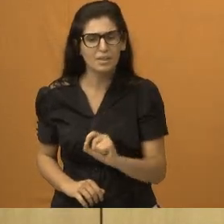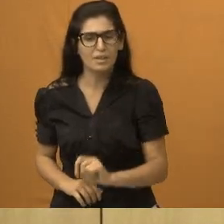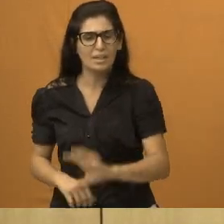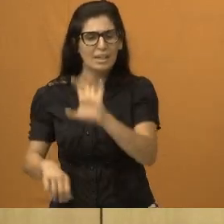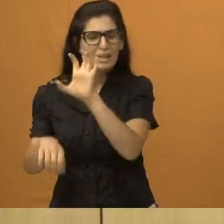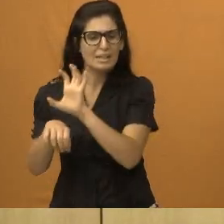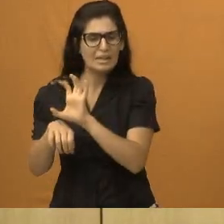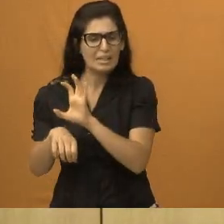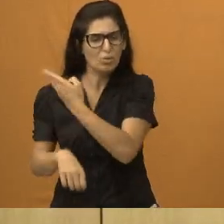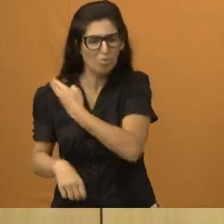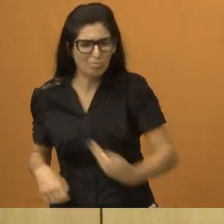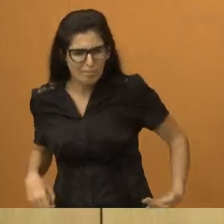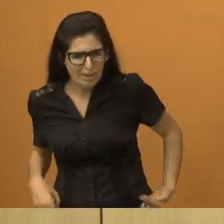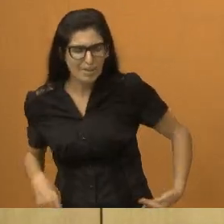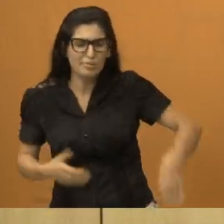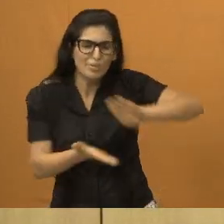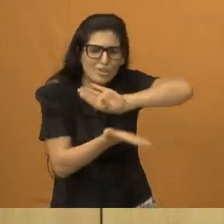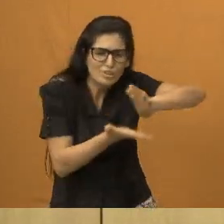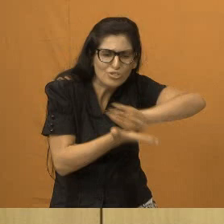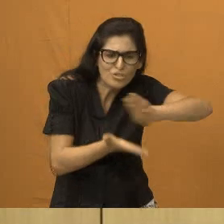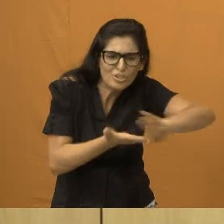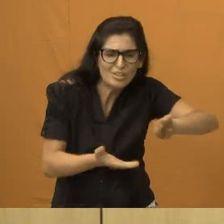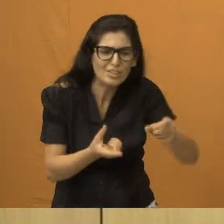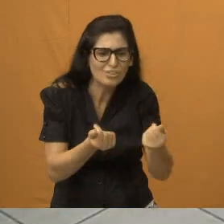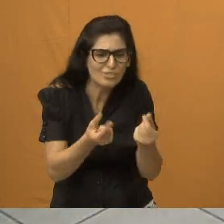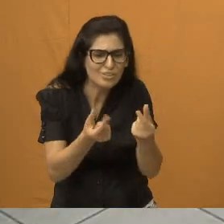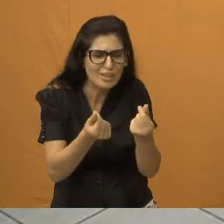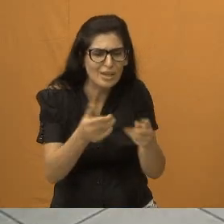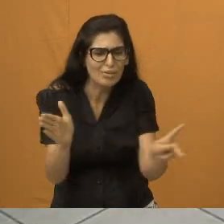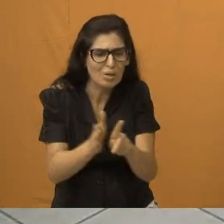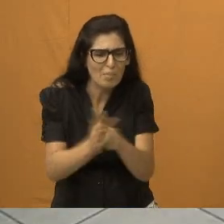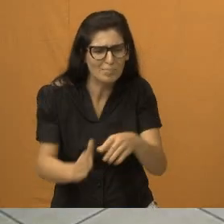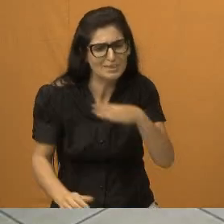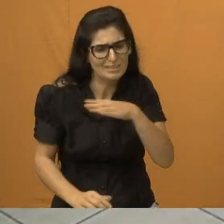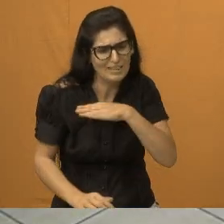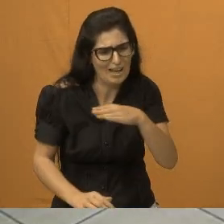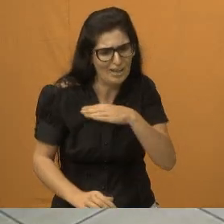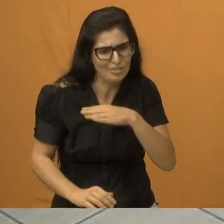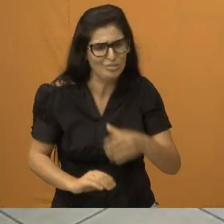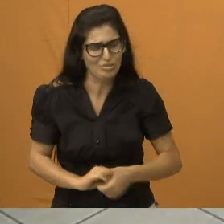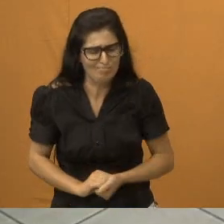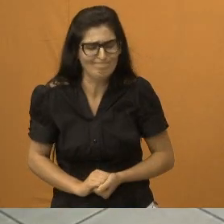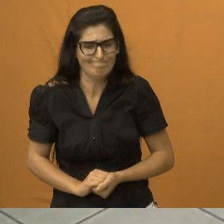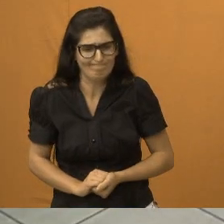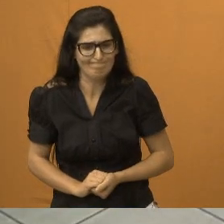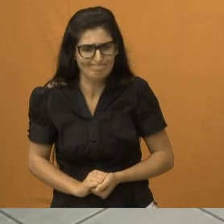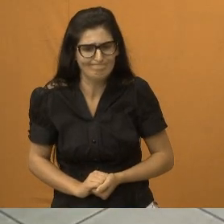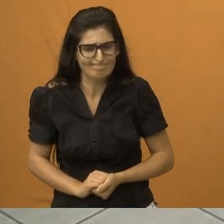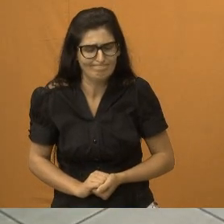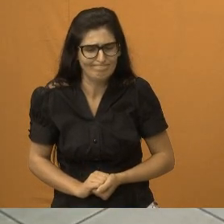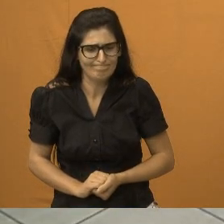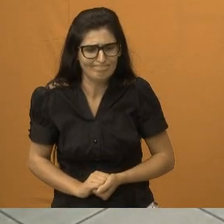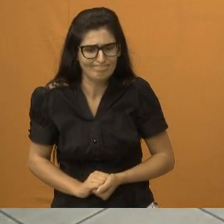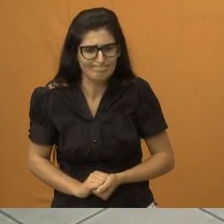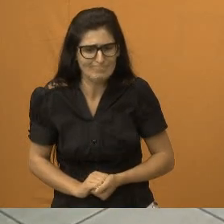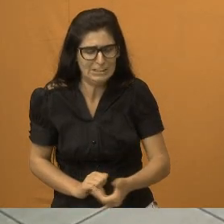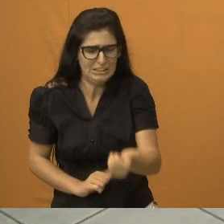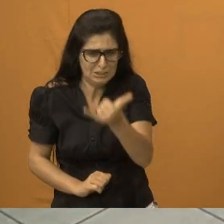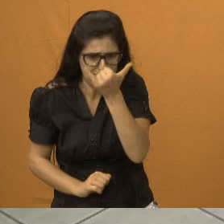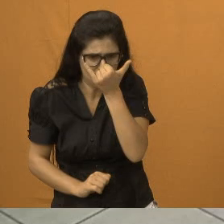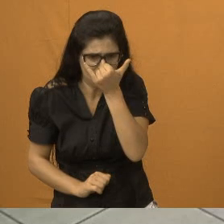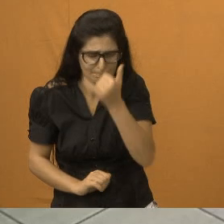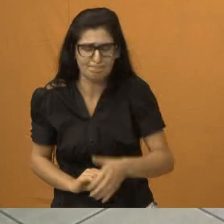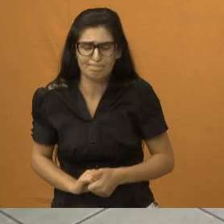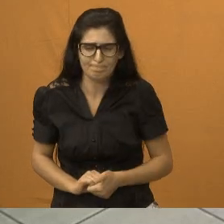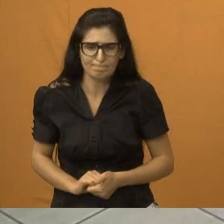dos municípios, né? Não, eu só queria dar uma ajudinha, é que assim, acho que são coisas diferentes, o que ele explicou eu entendi. Muitas